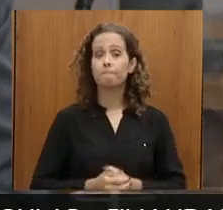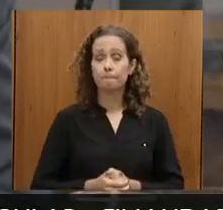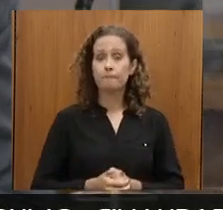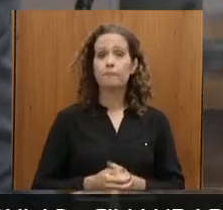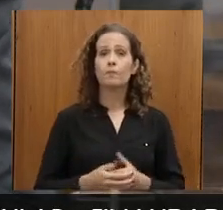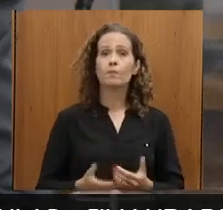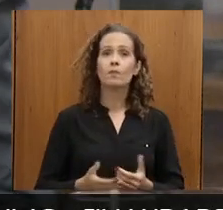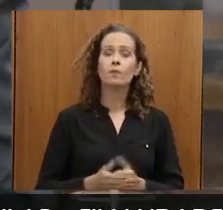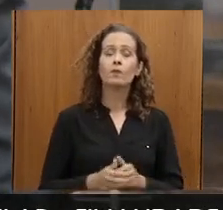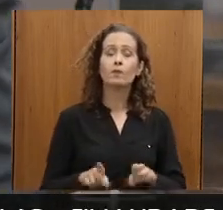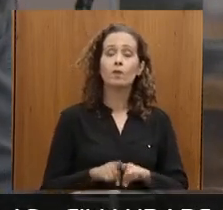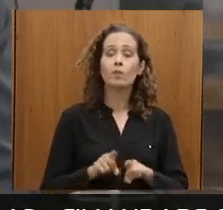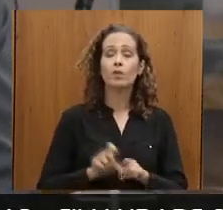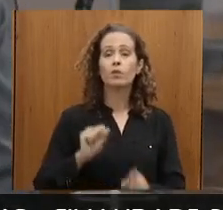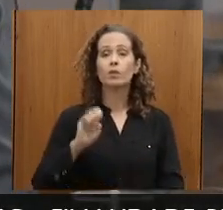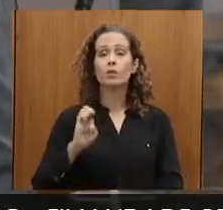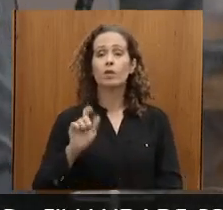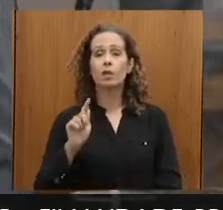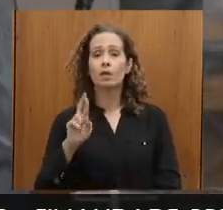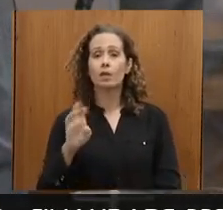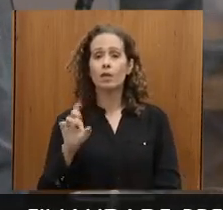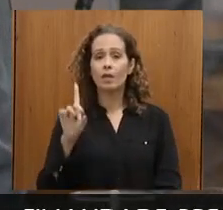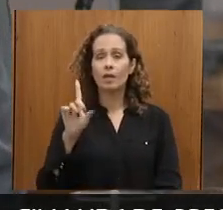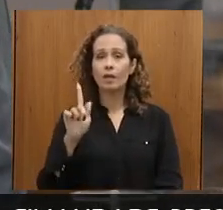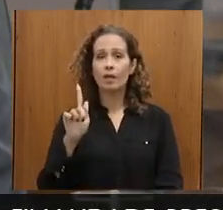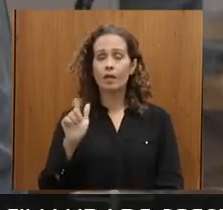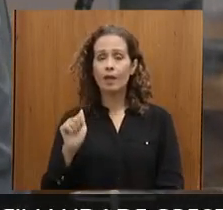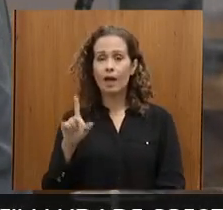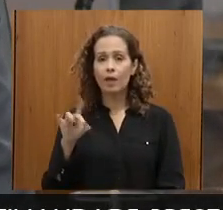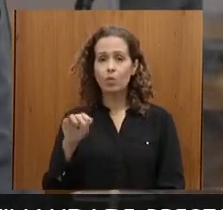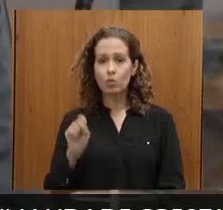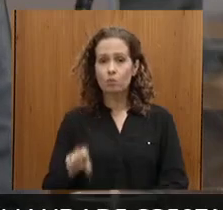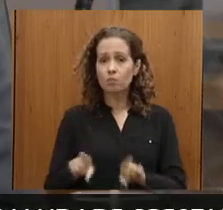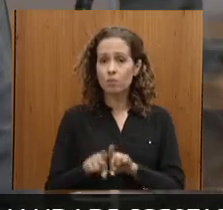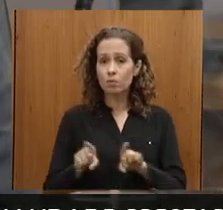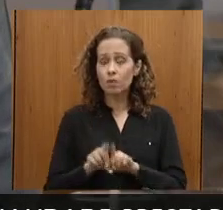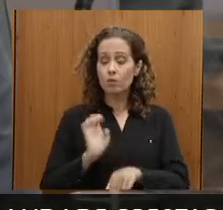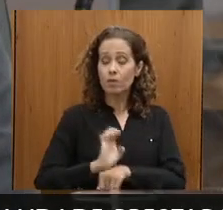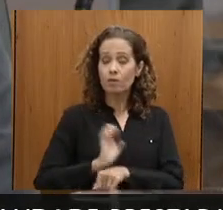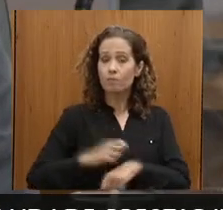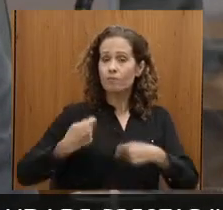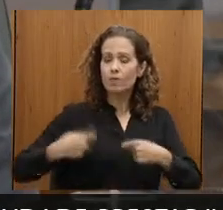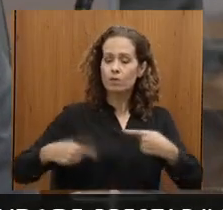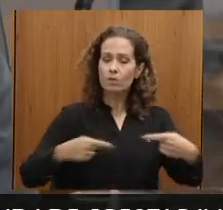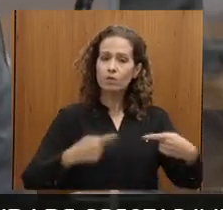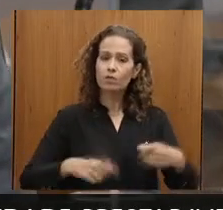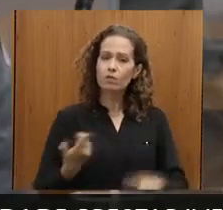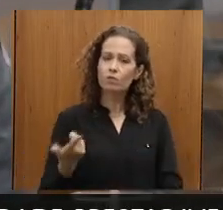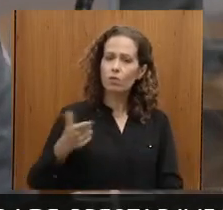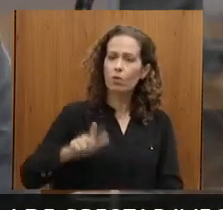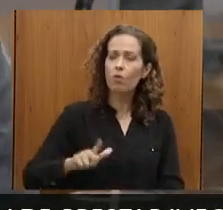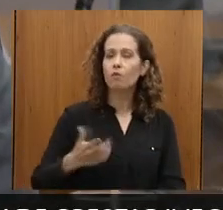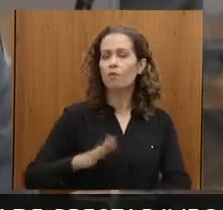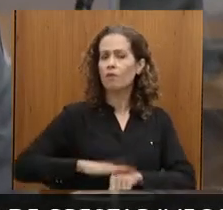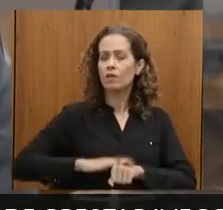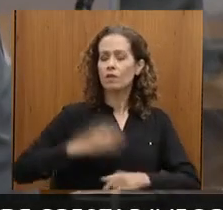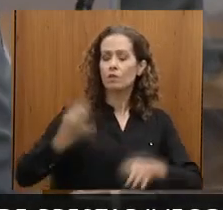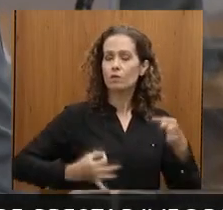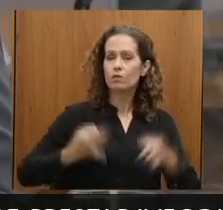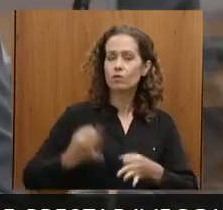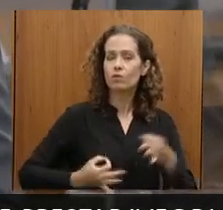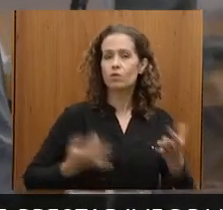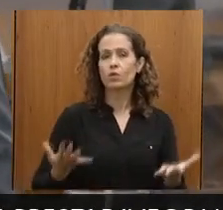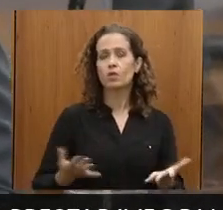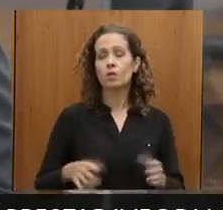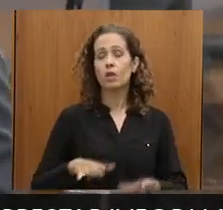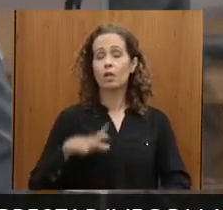segregados, também vale a pena o Estado retomar essa discussão. Eu acho que é uma questão de se fazer justiça. O Mohan, que é um